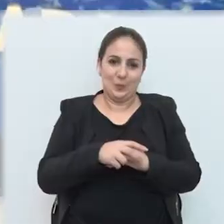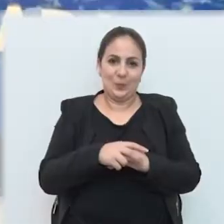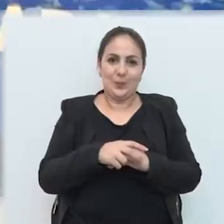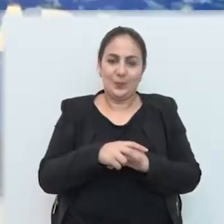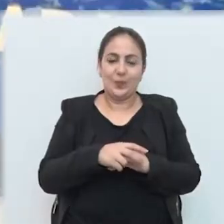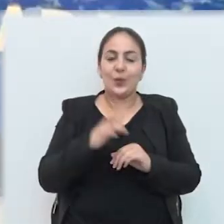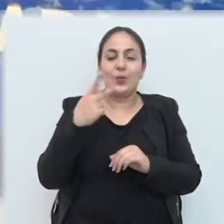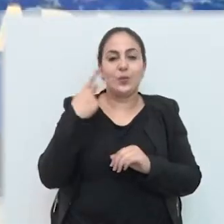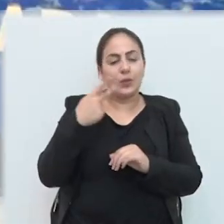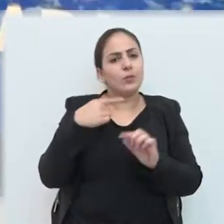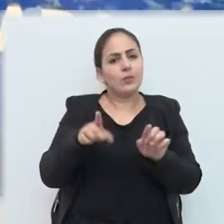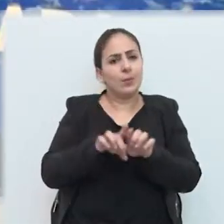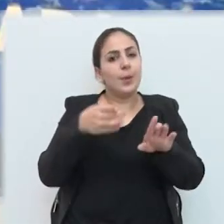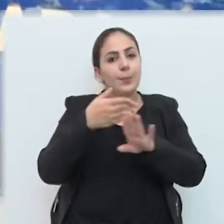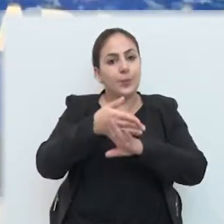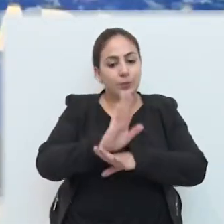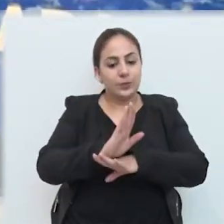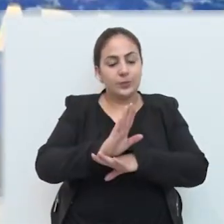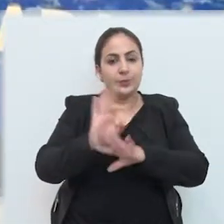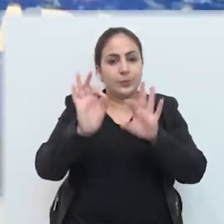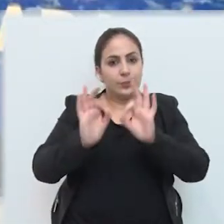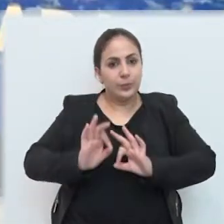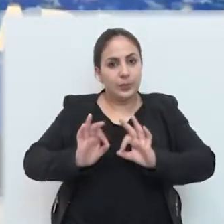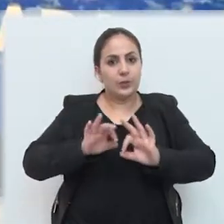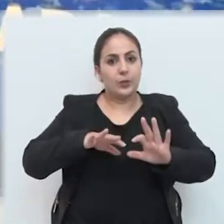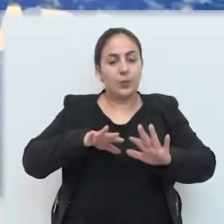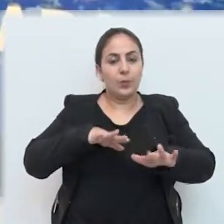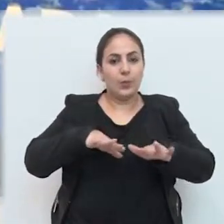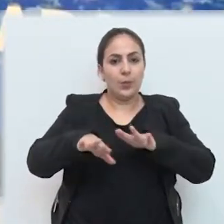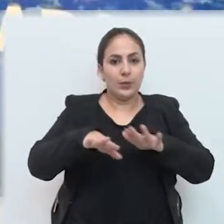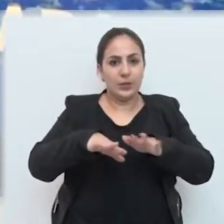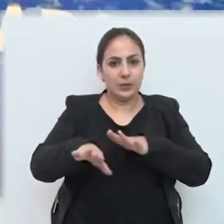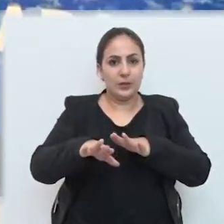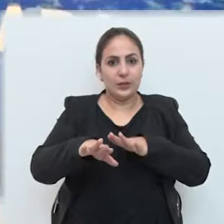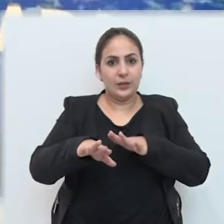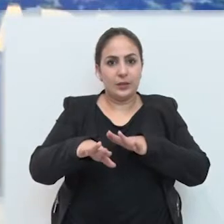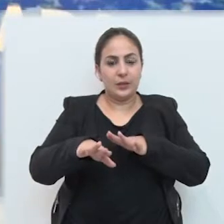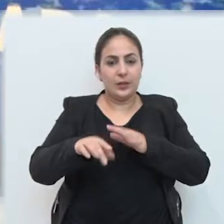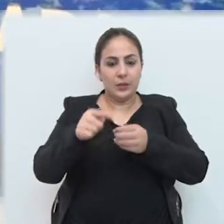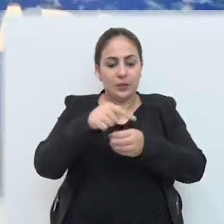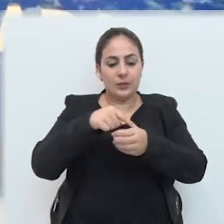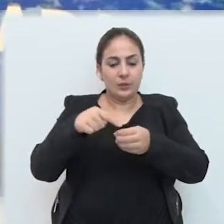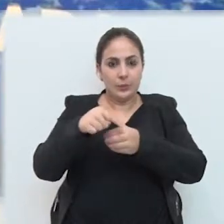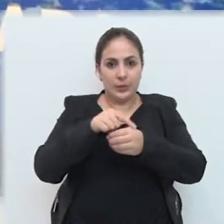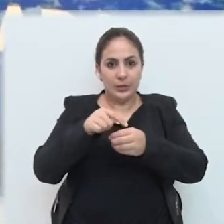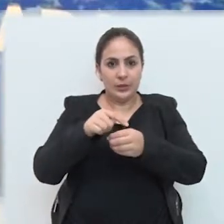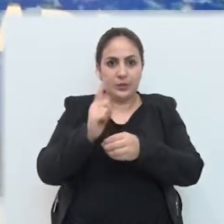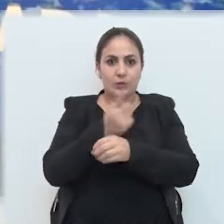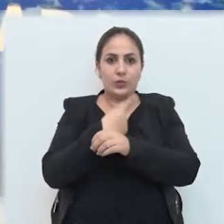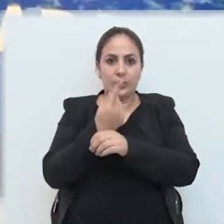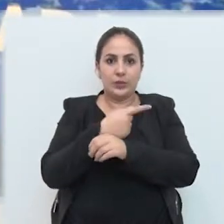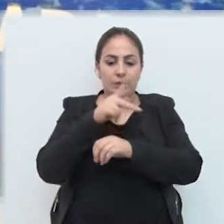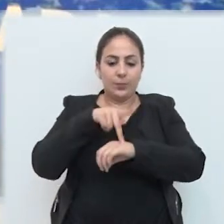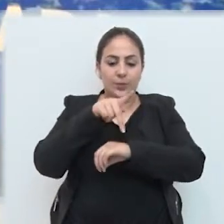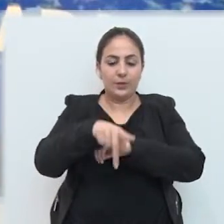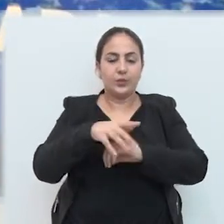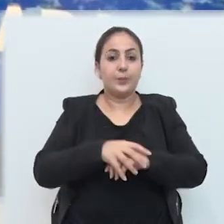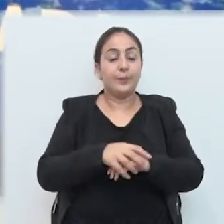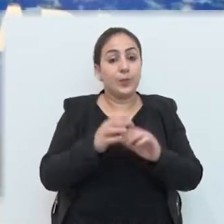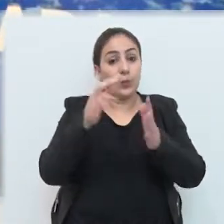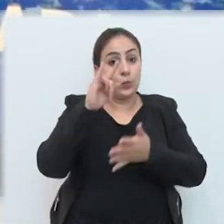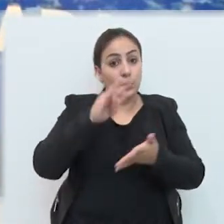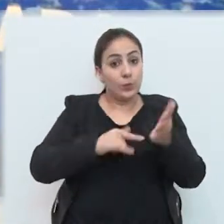insegurança. Os vereadores também aprovaram o Plano de Mobilidade Urbana Sustentável de Passo Fundo. O